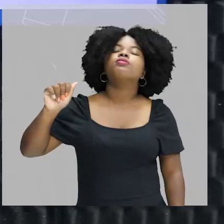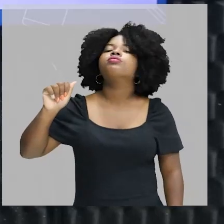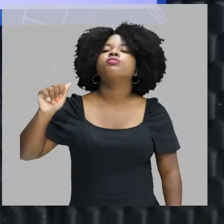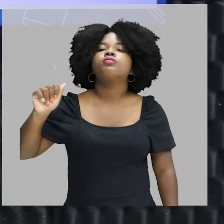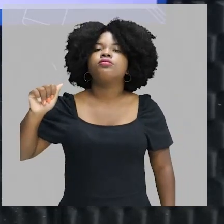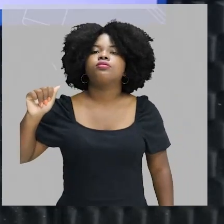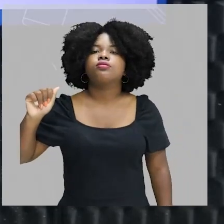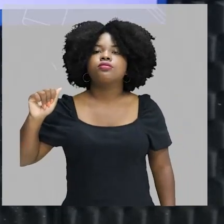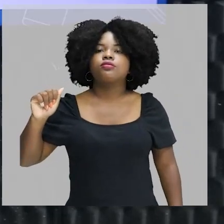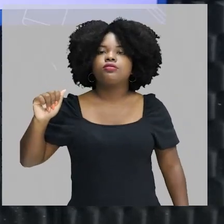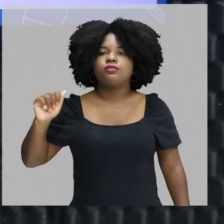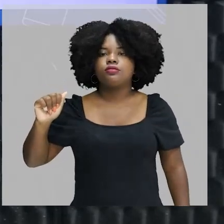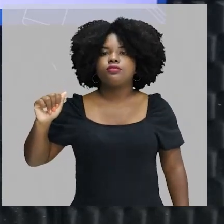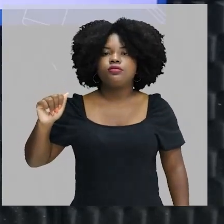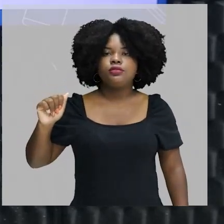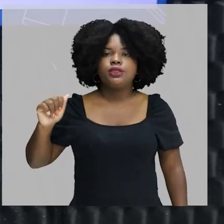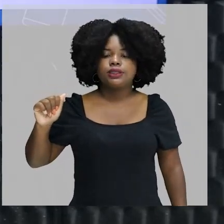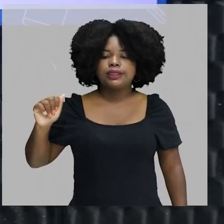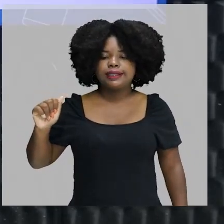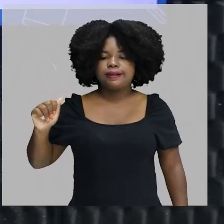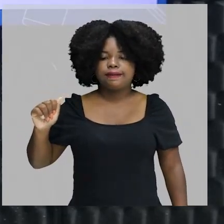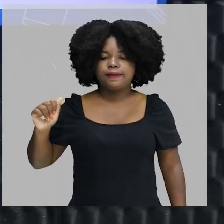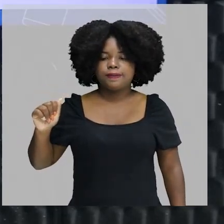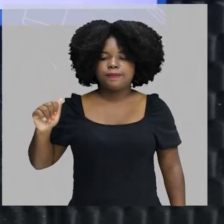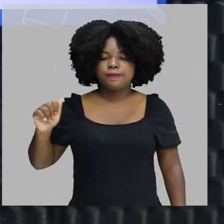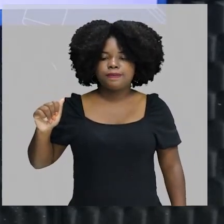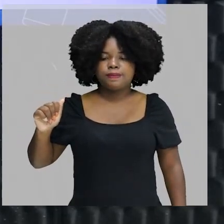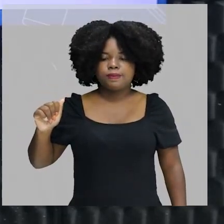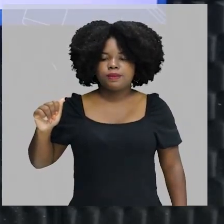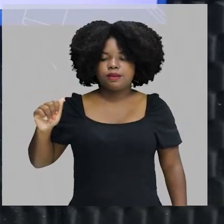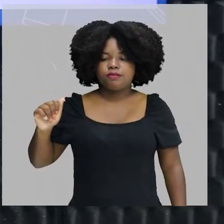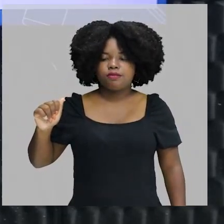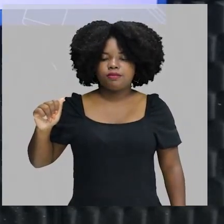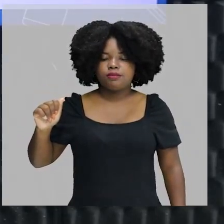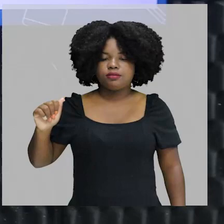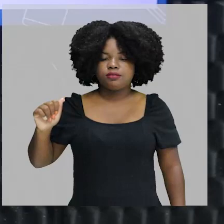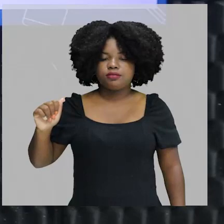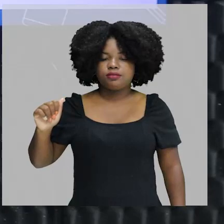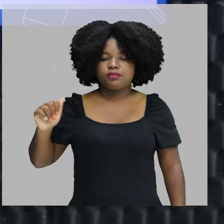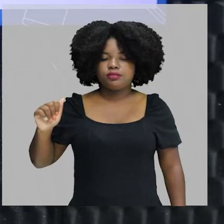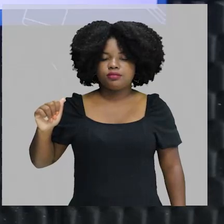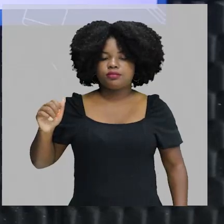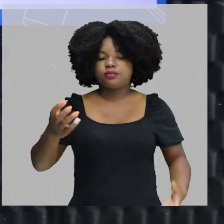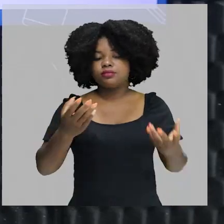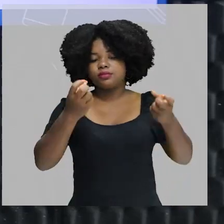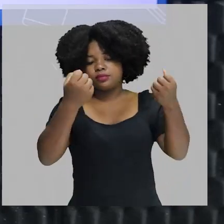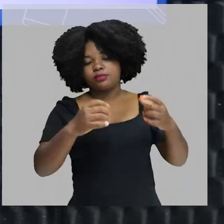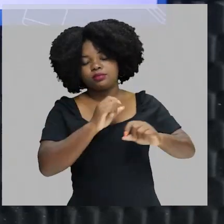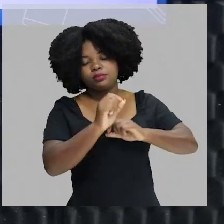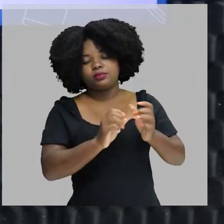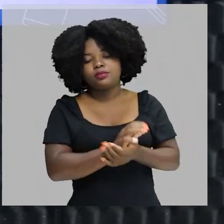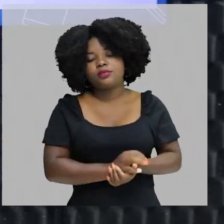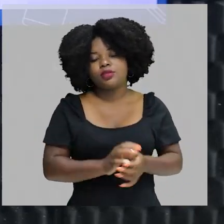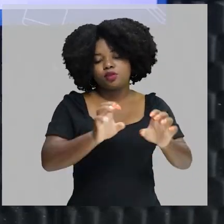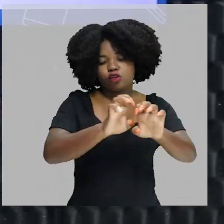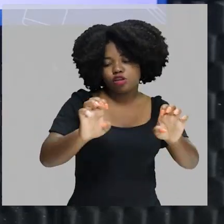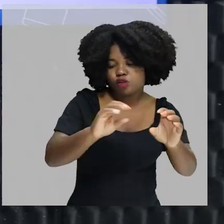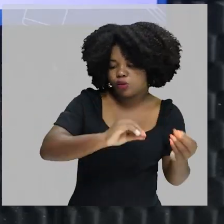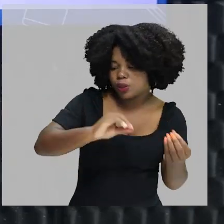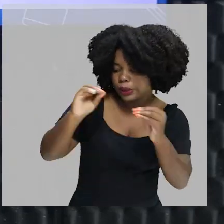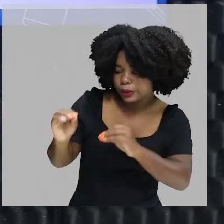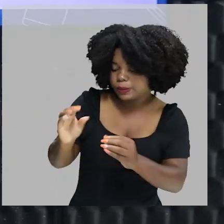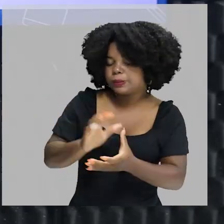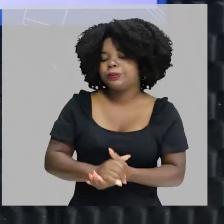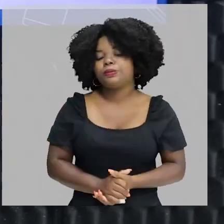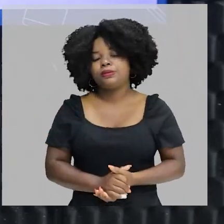que ocorre, indicando os nomes dos produtos formados. Então, ele quer que a gente escreva a equação. O